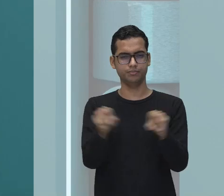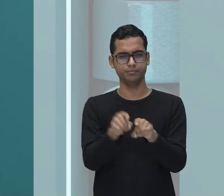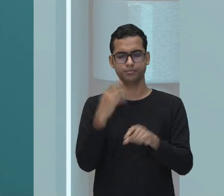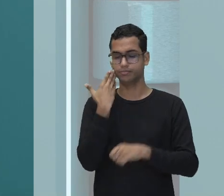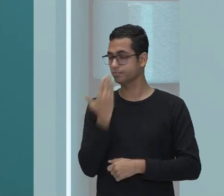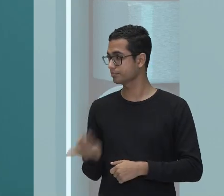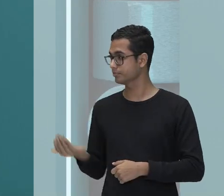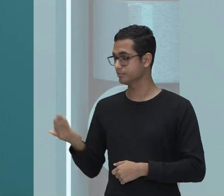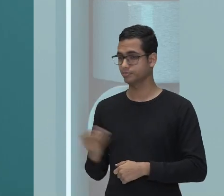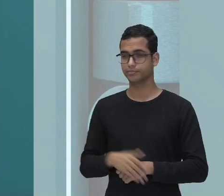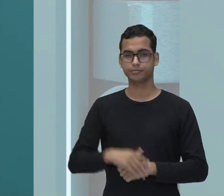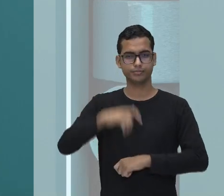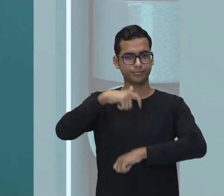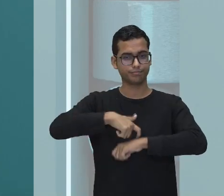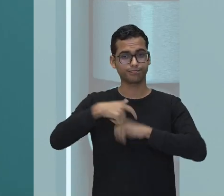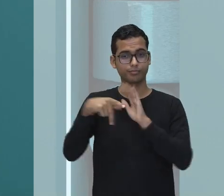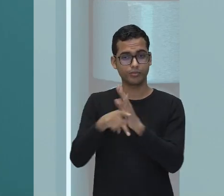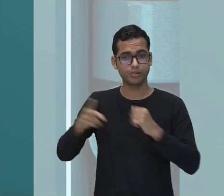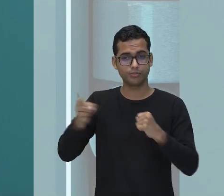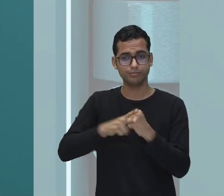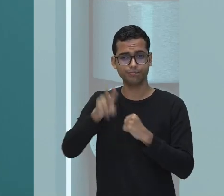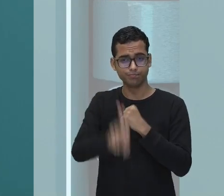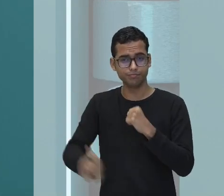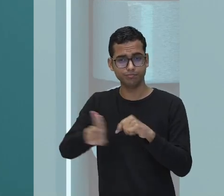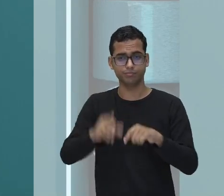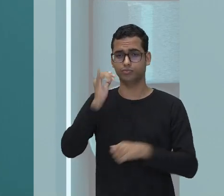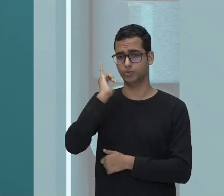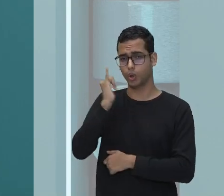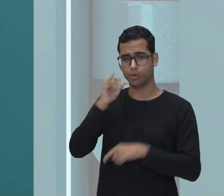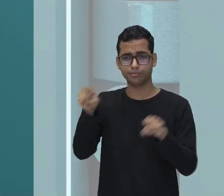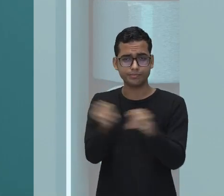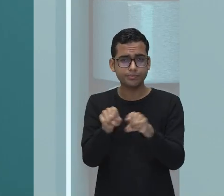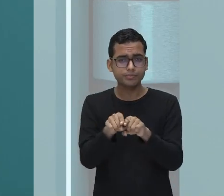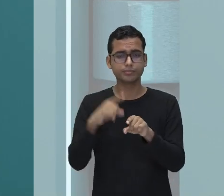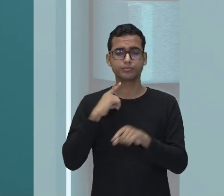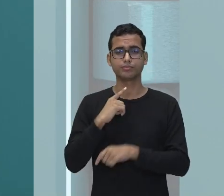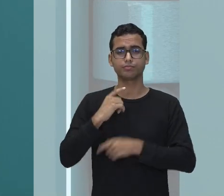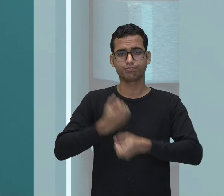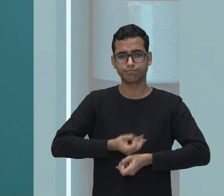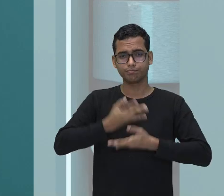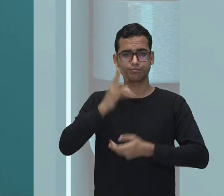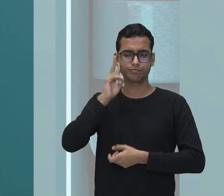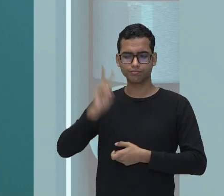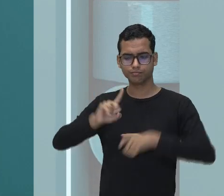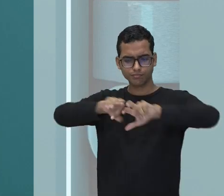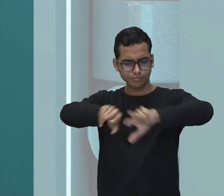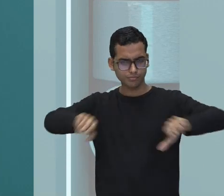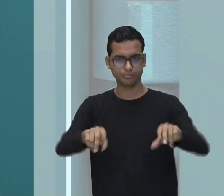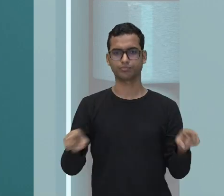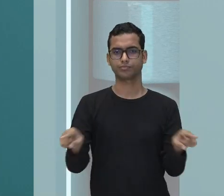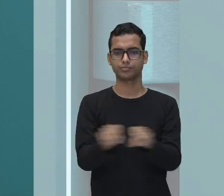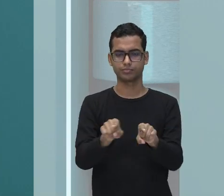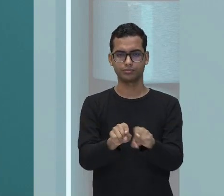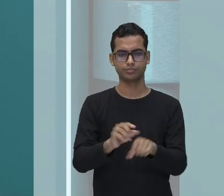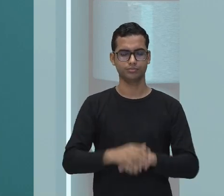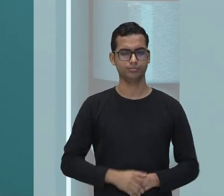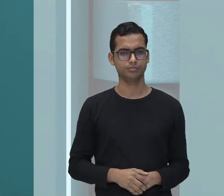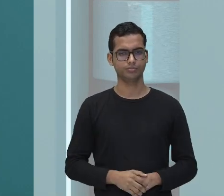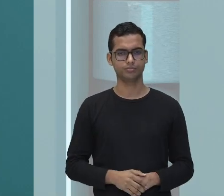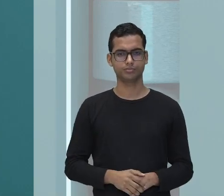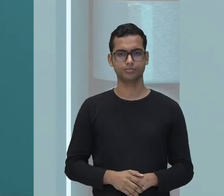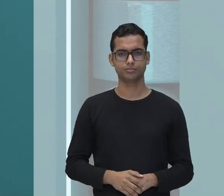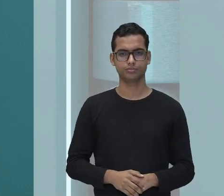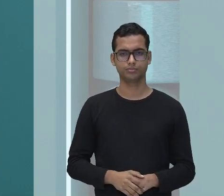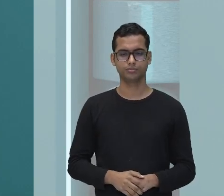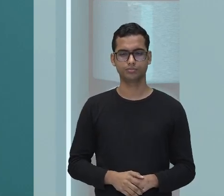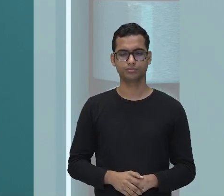verbal altamente utilizado nas narrações, nas contações de história, tudo mais. A exemplo do verbo